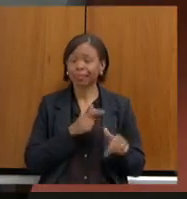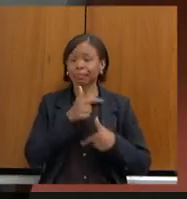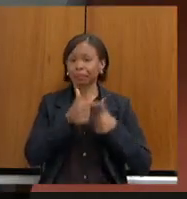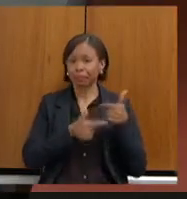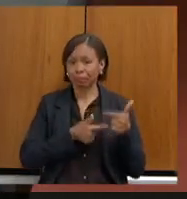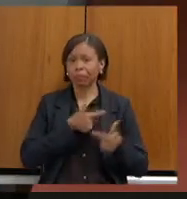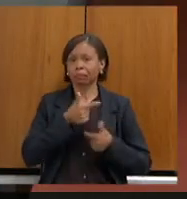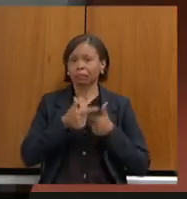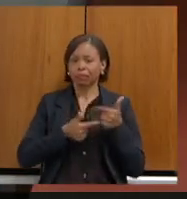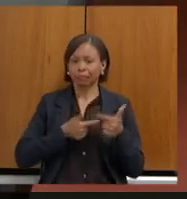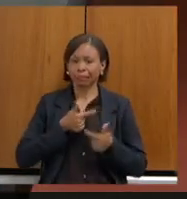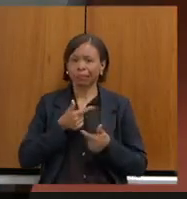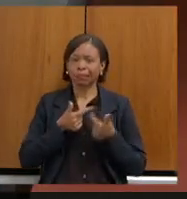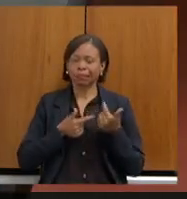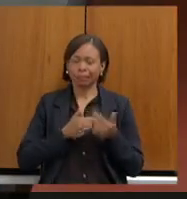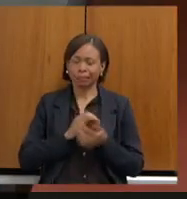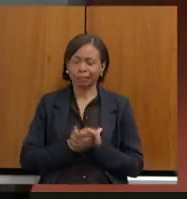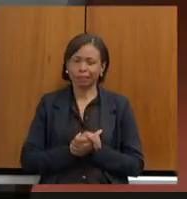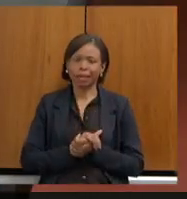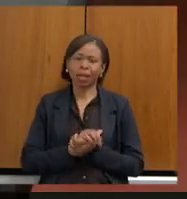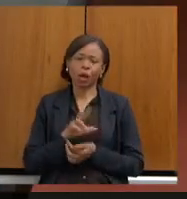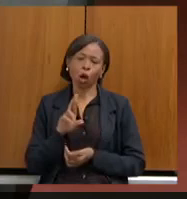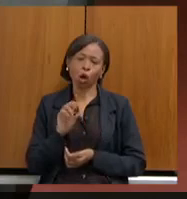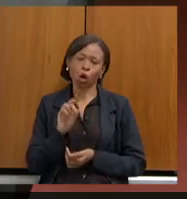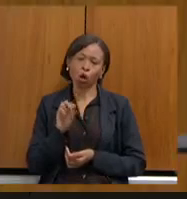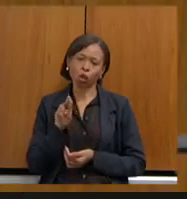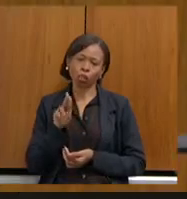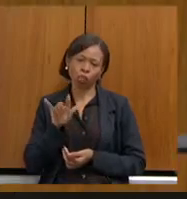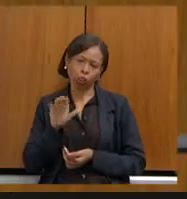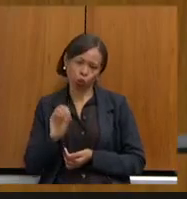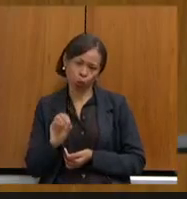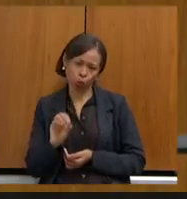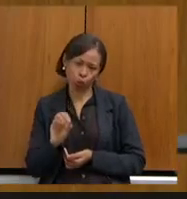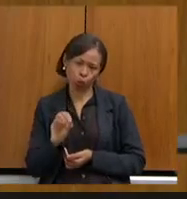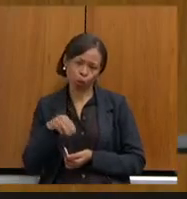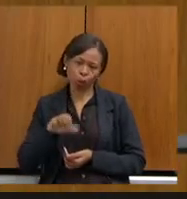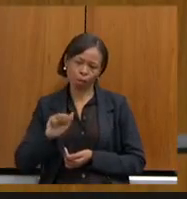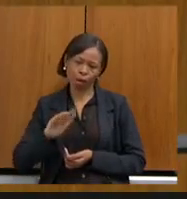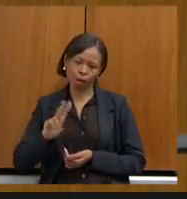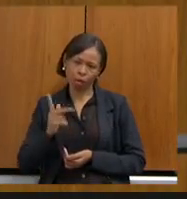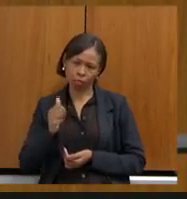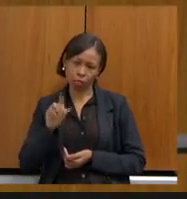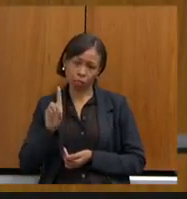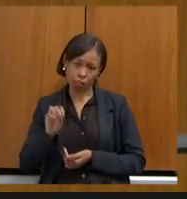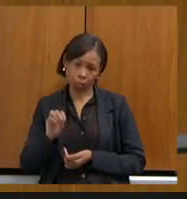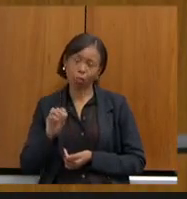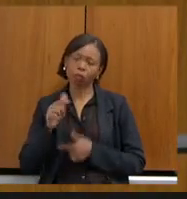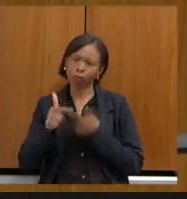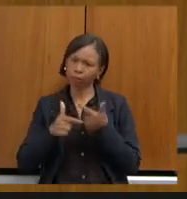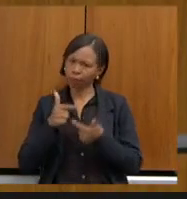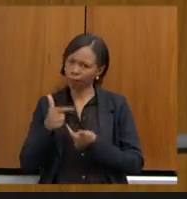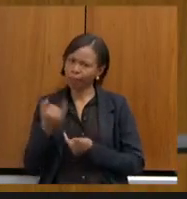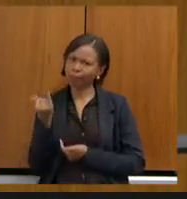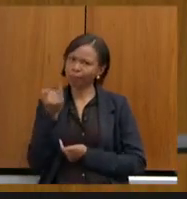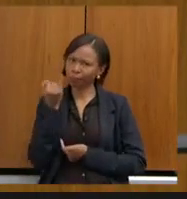trabalho eu destaco aqui o Rodrigo Machado que tem feito um trabalho muito importante na secretaria junto com toda a